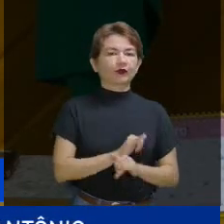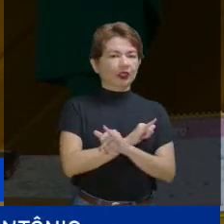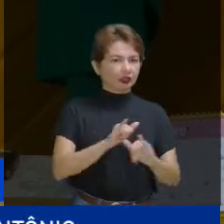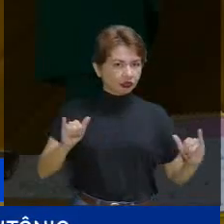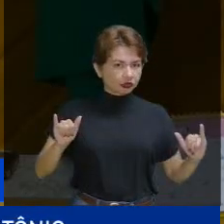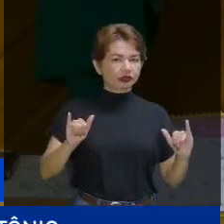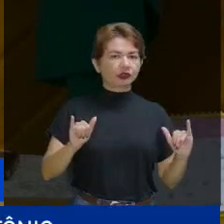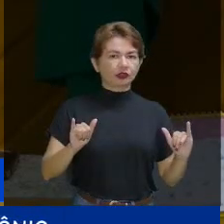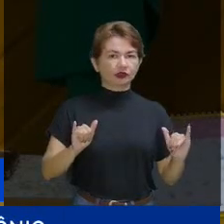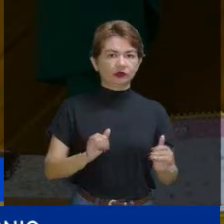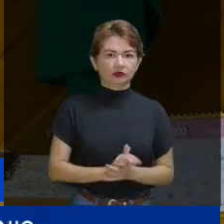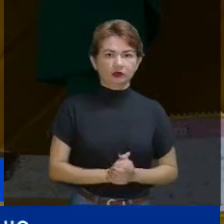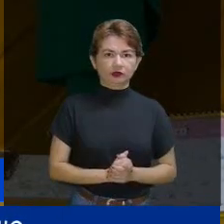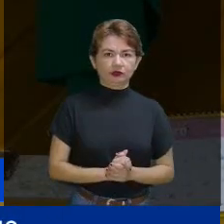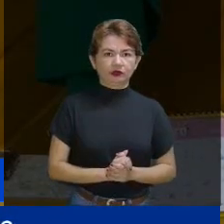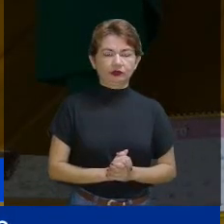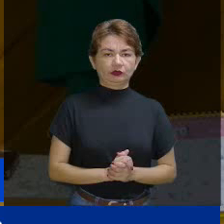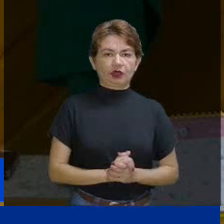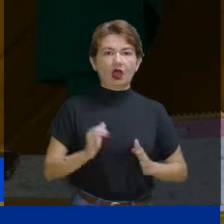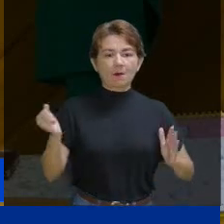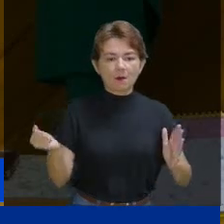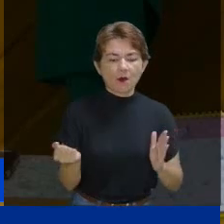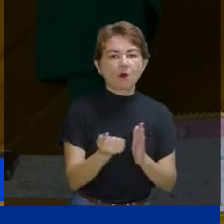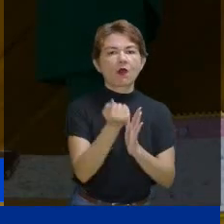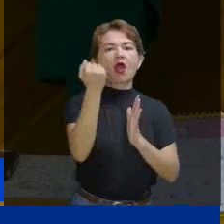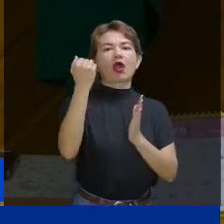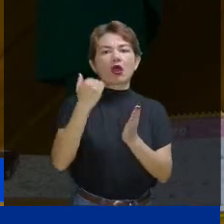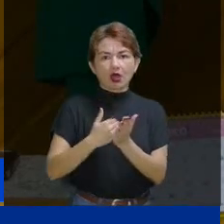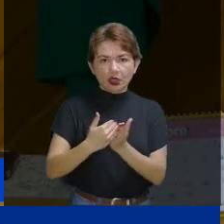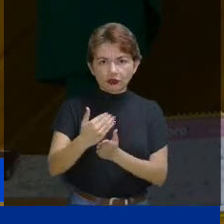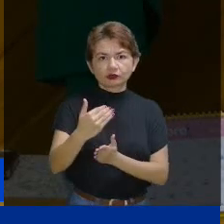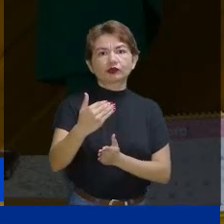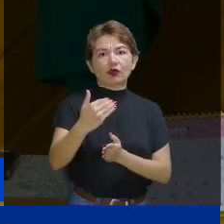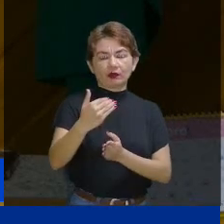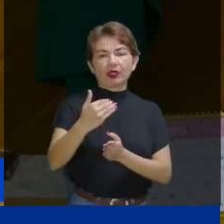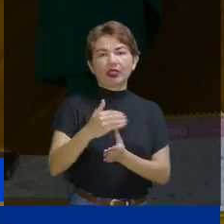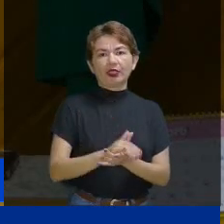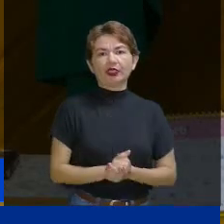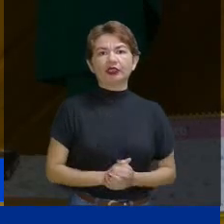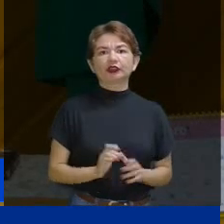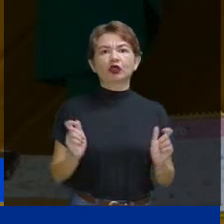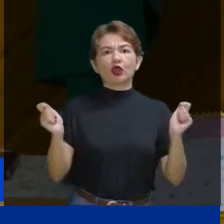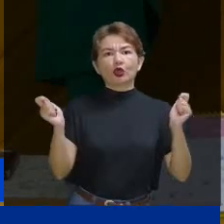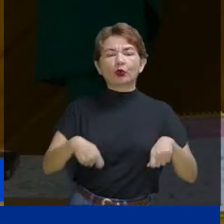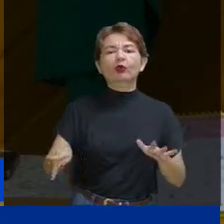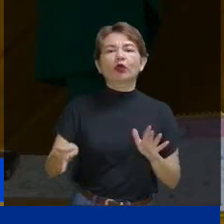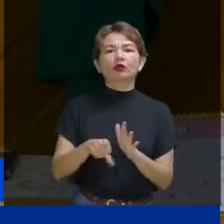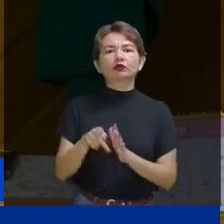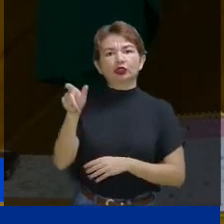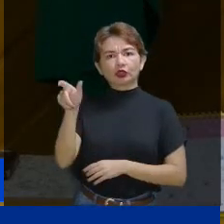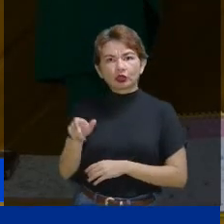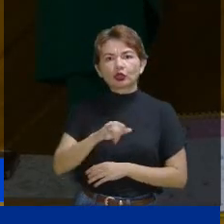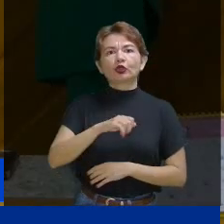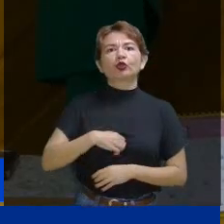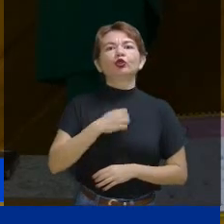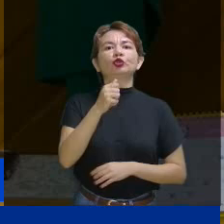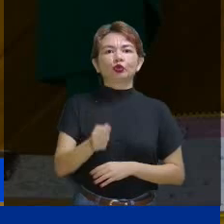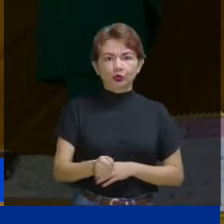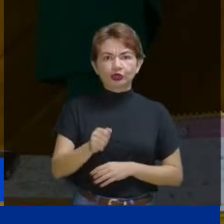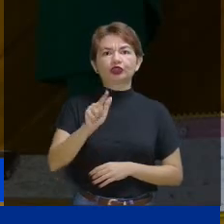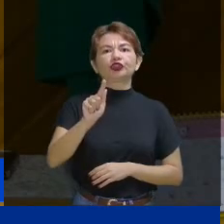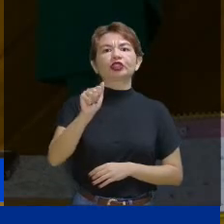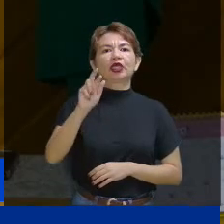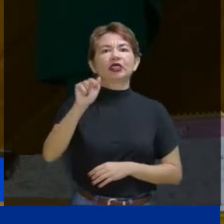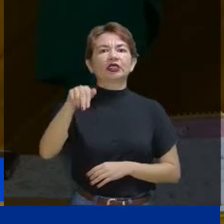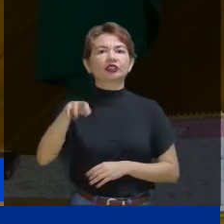define como marco inicial de início da competência do juízo de garantias a data